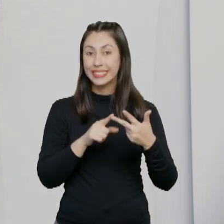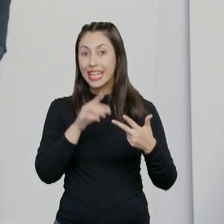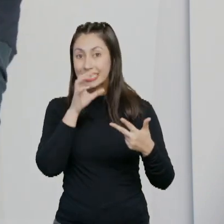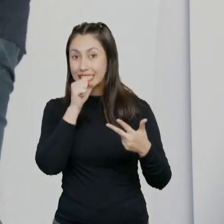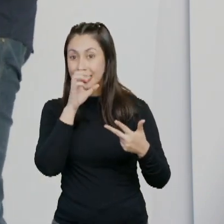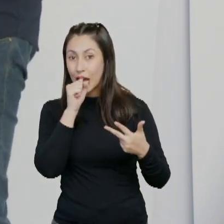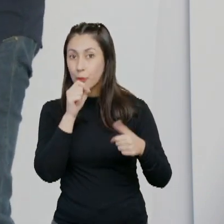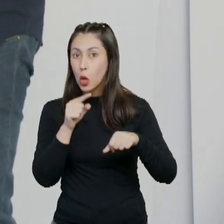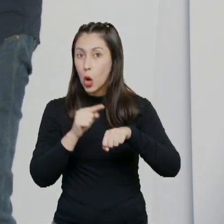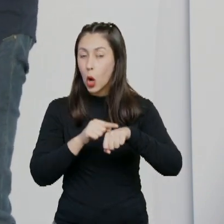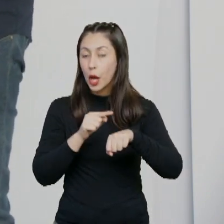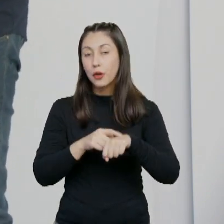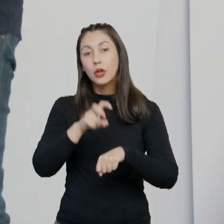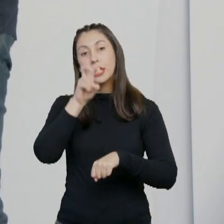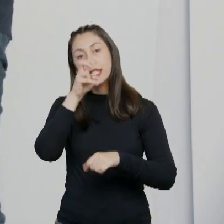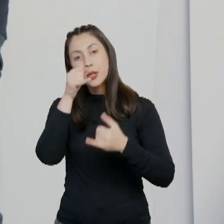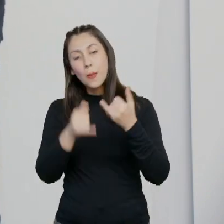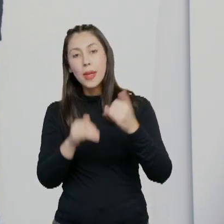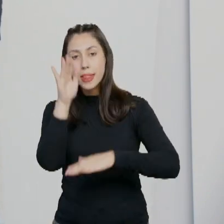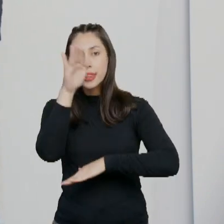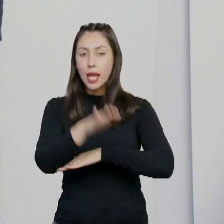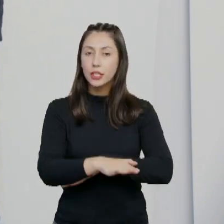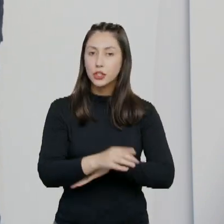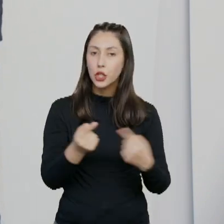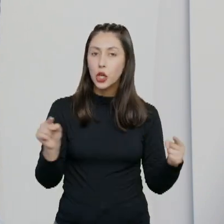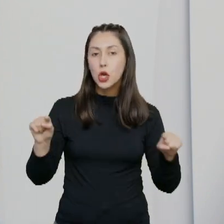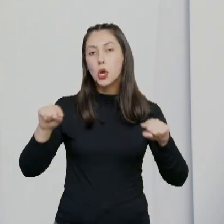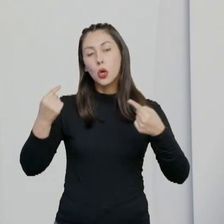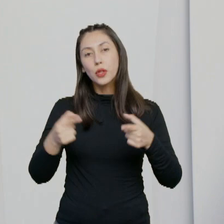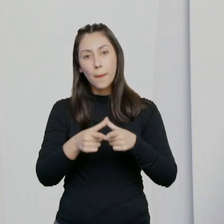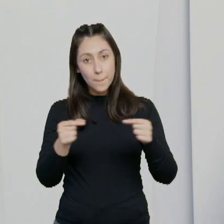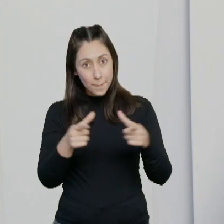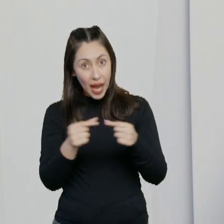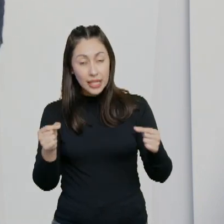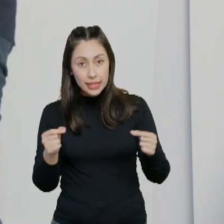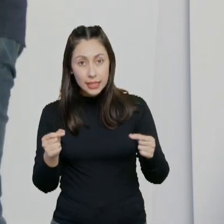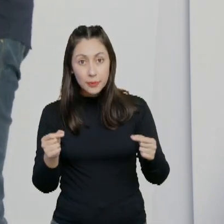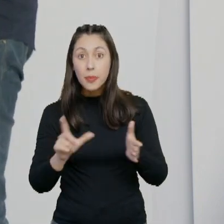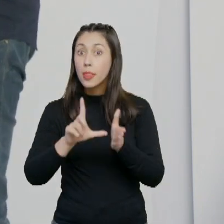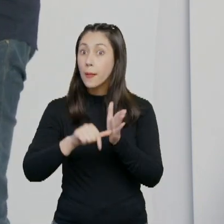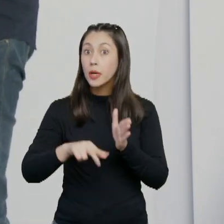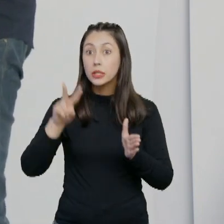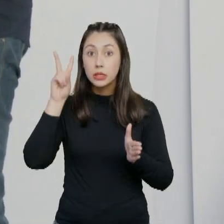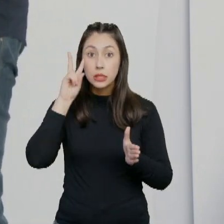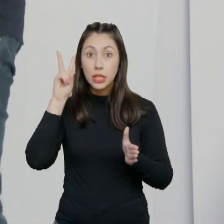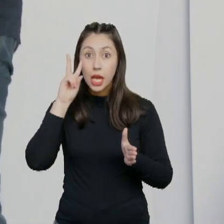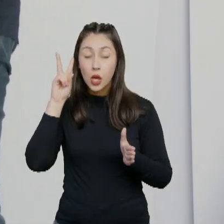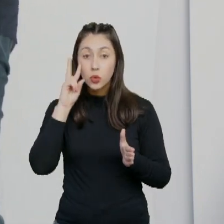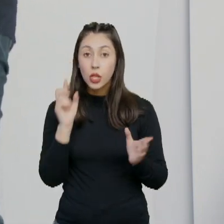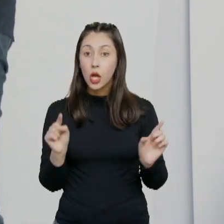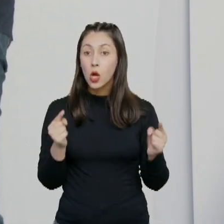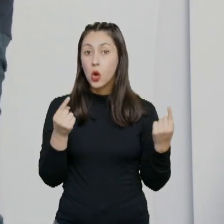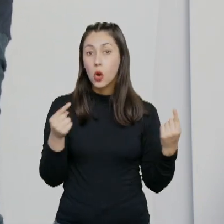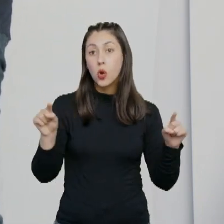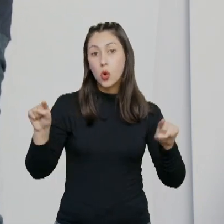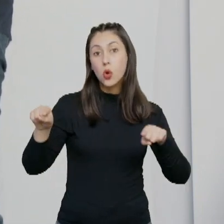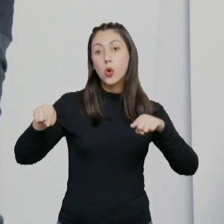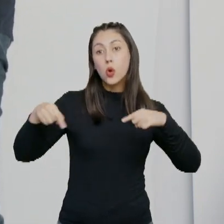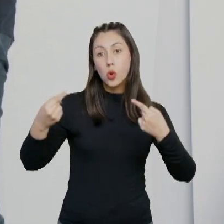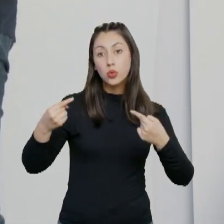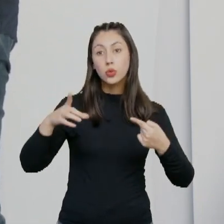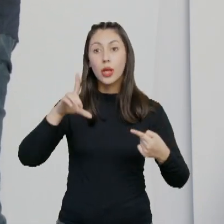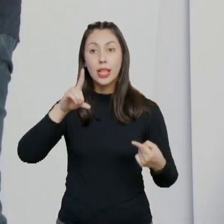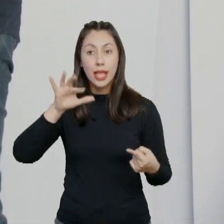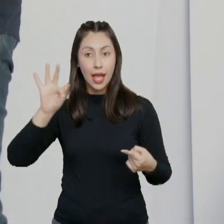da tarde, São José enfrentando o Brasília. Domingo, folga. Na segunda-feira, São José enfrentando o Cerrado Basquete,